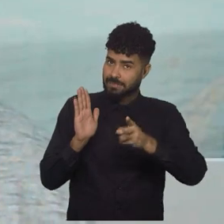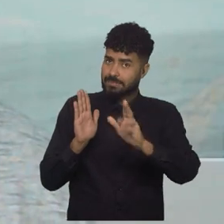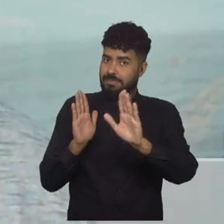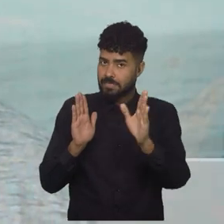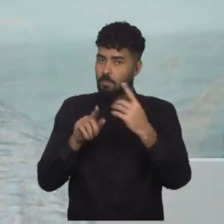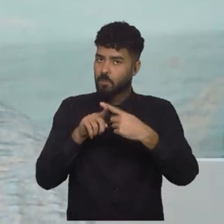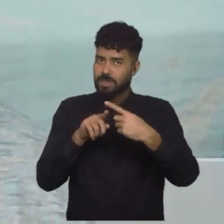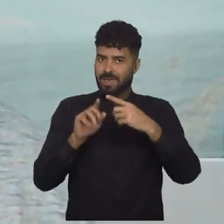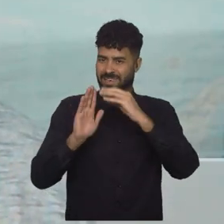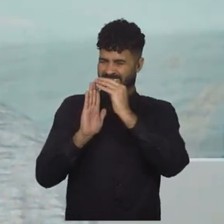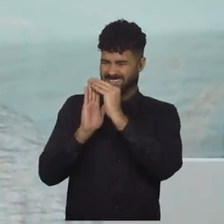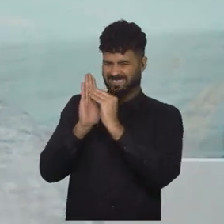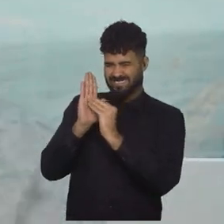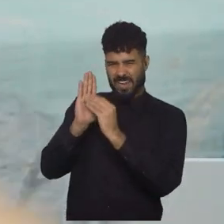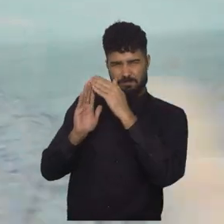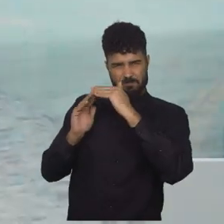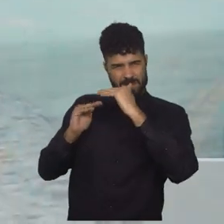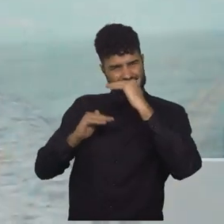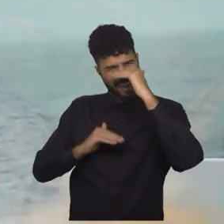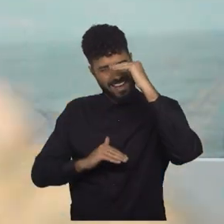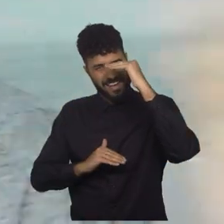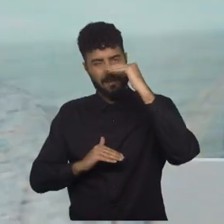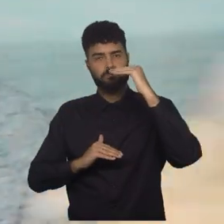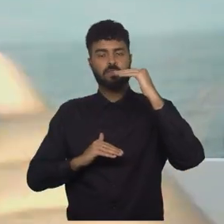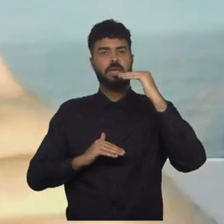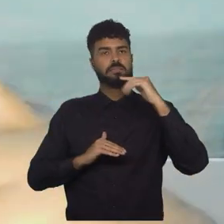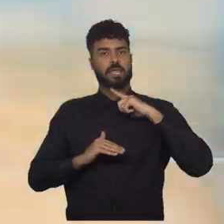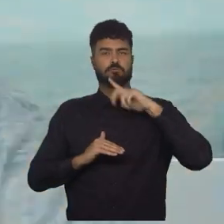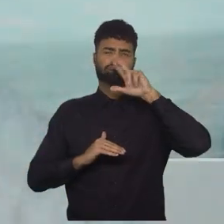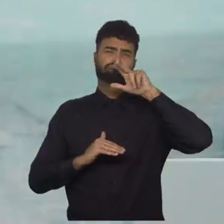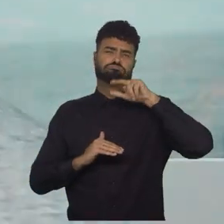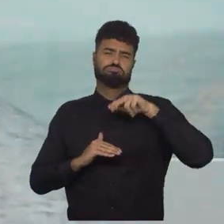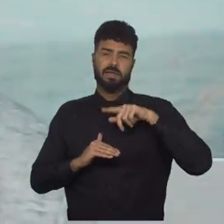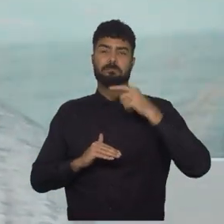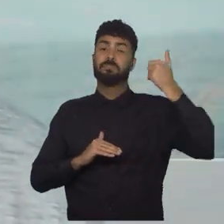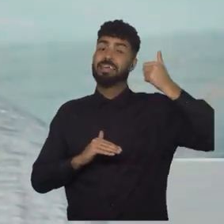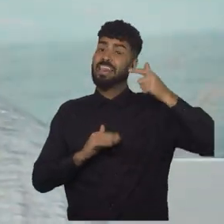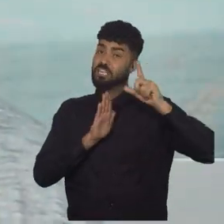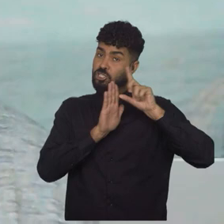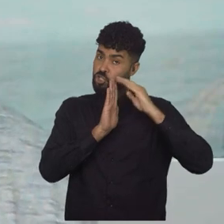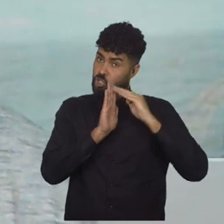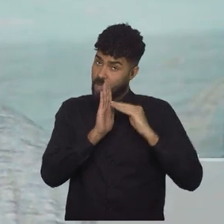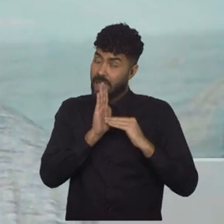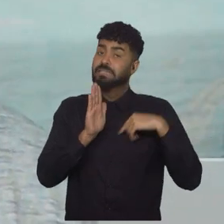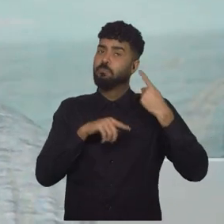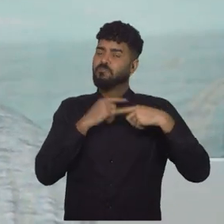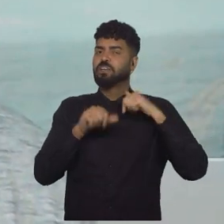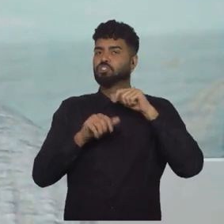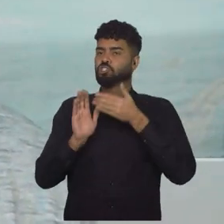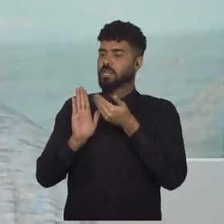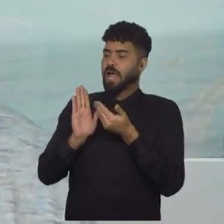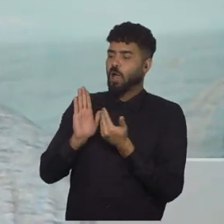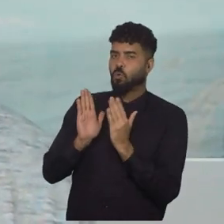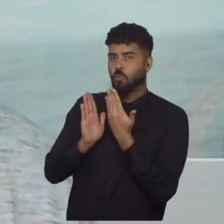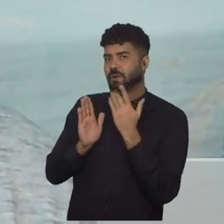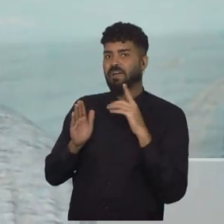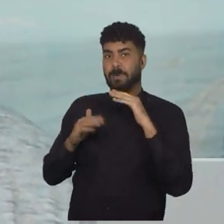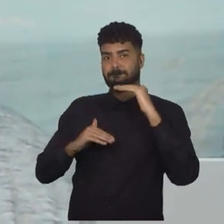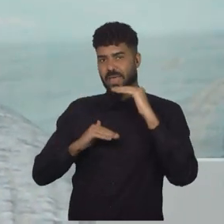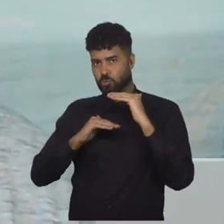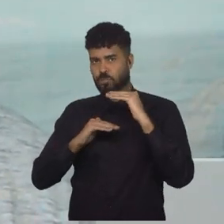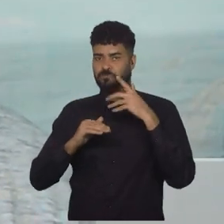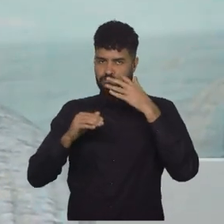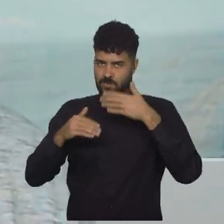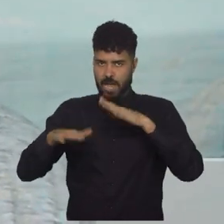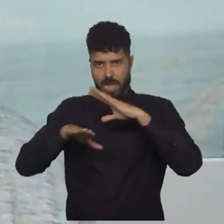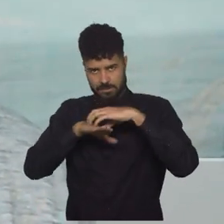a lista maior, a lista larga, né? Primária, né? Vai ser decidida ainda, então depende muito de